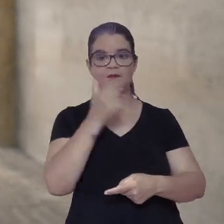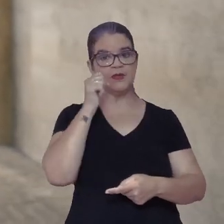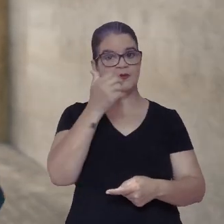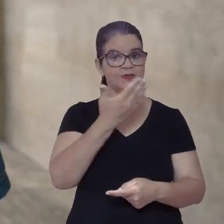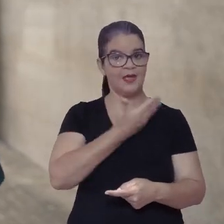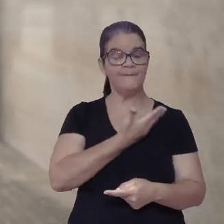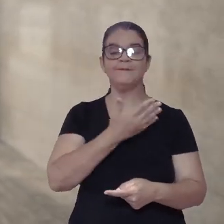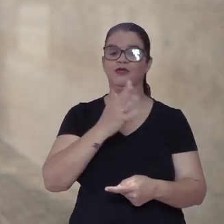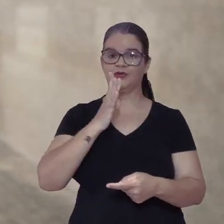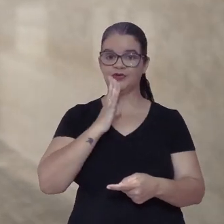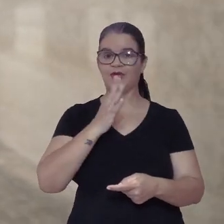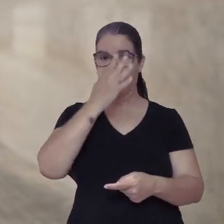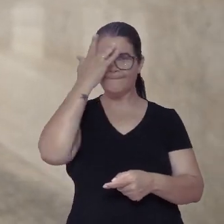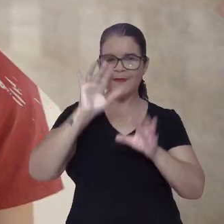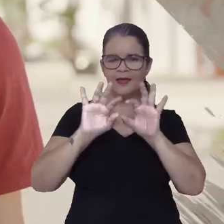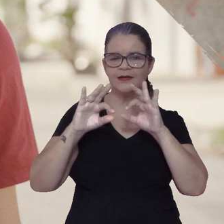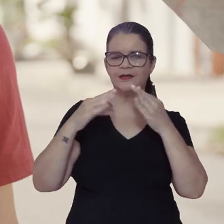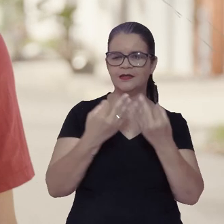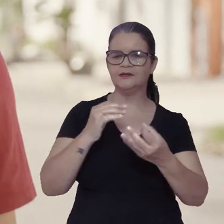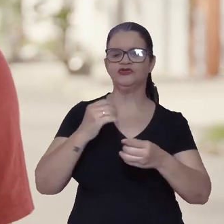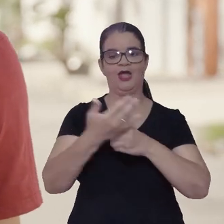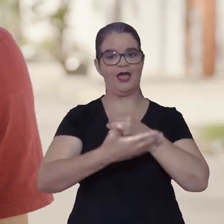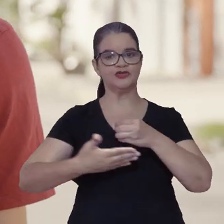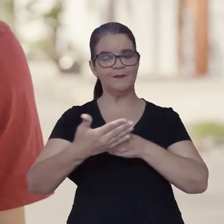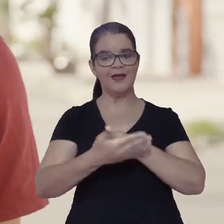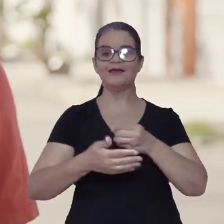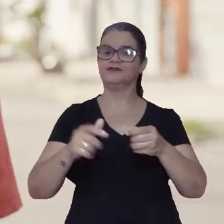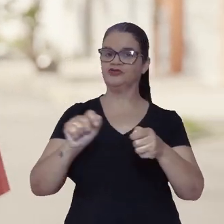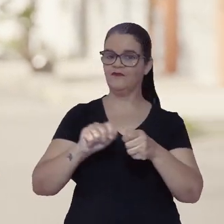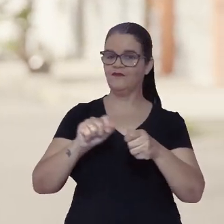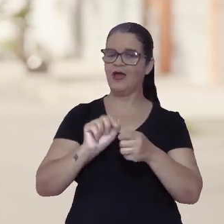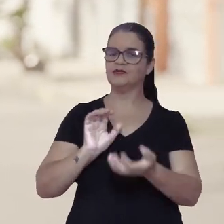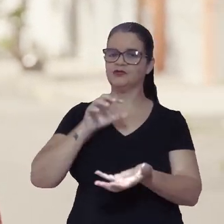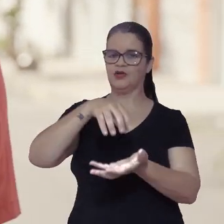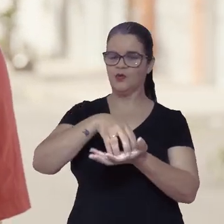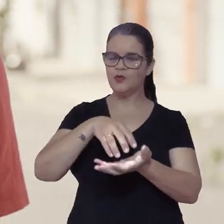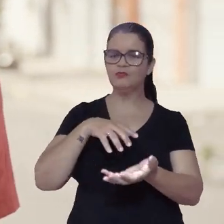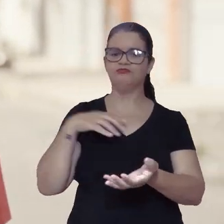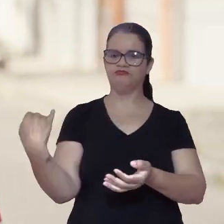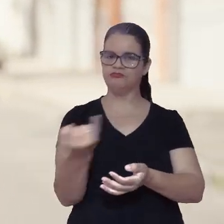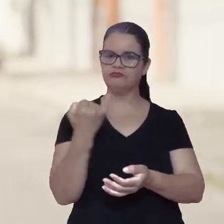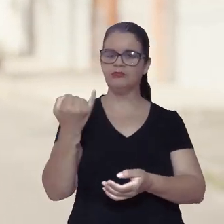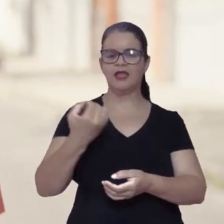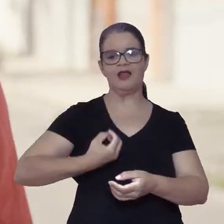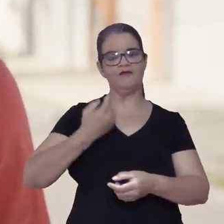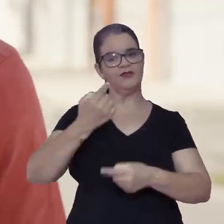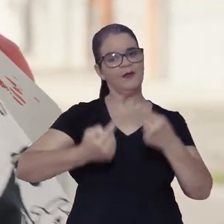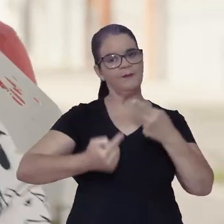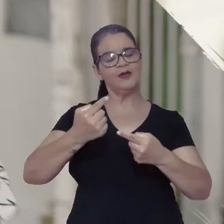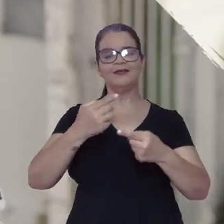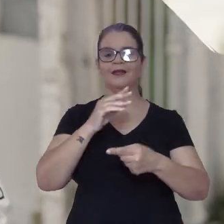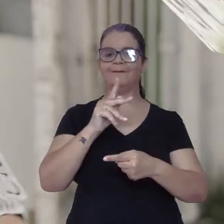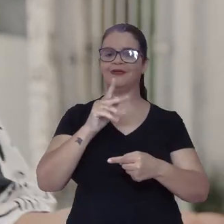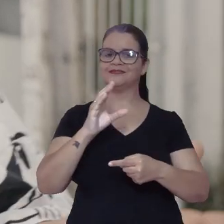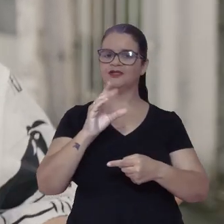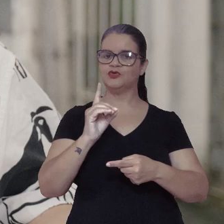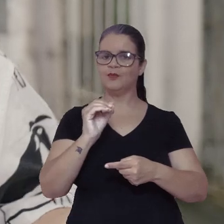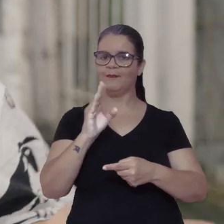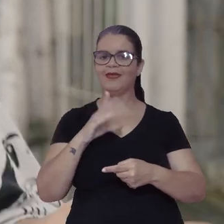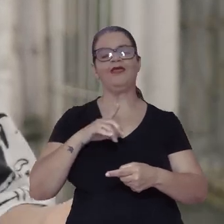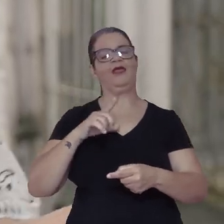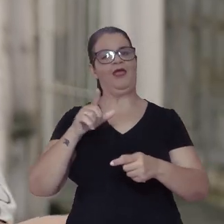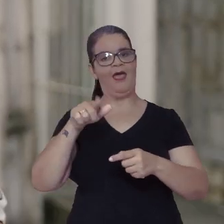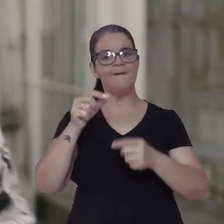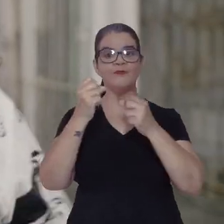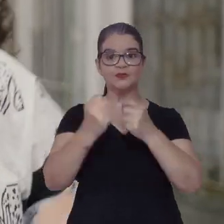amigos, amigas, colegas, parentes. As bases constituem o núcleo primordial da vida política do PCdoB. Com